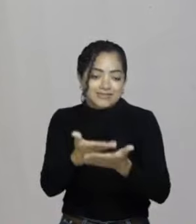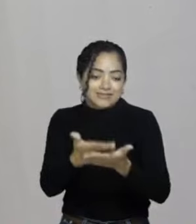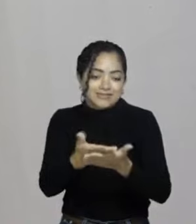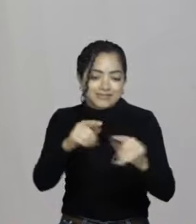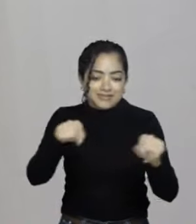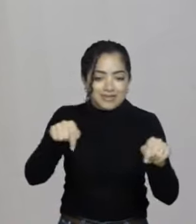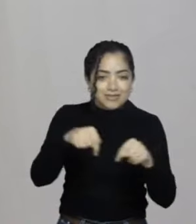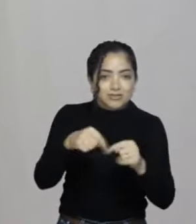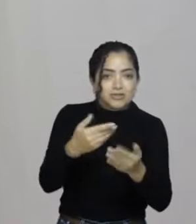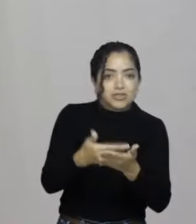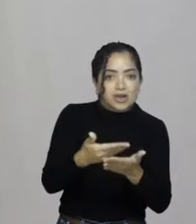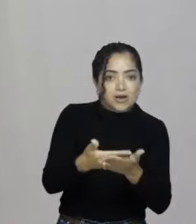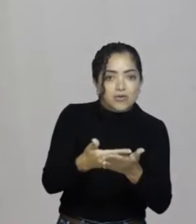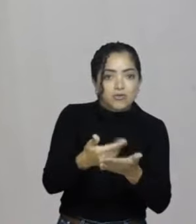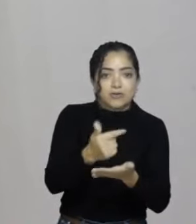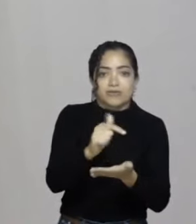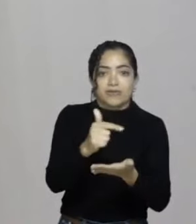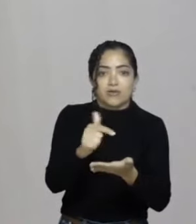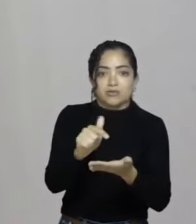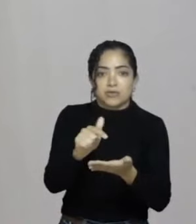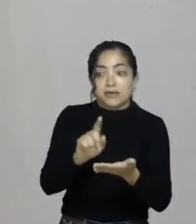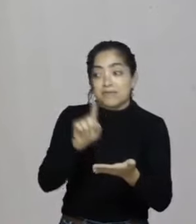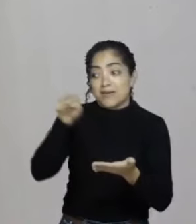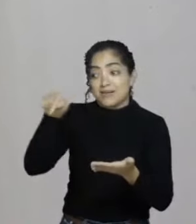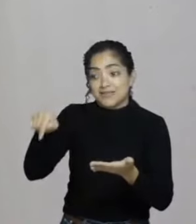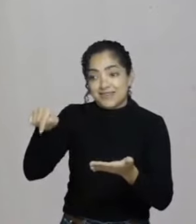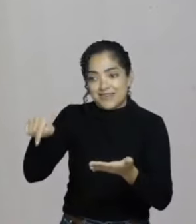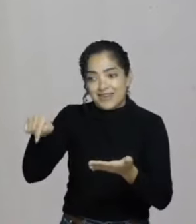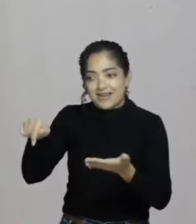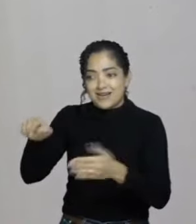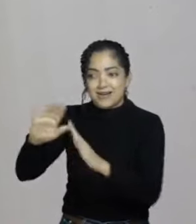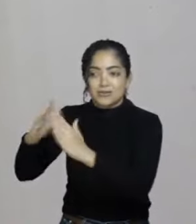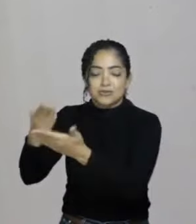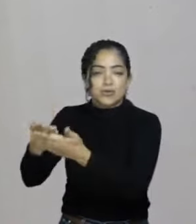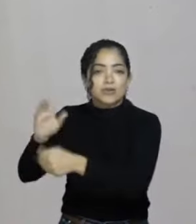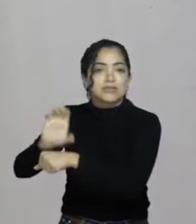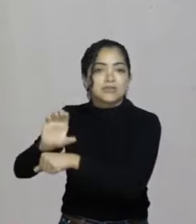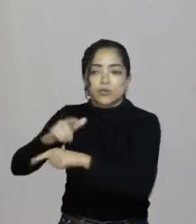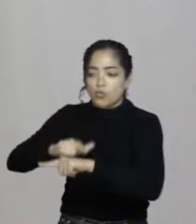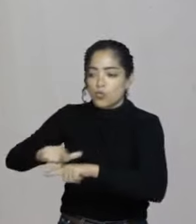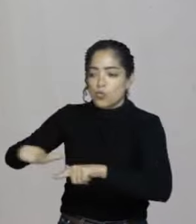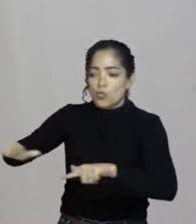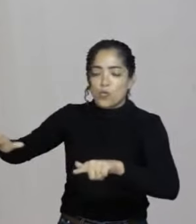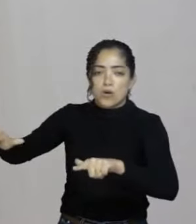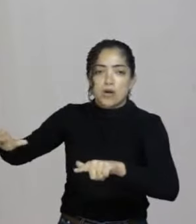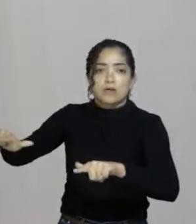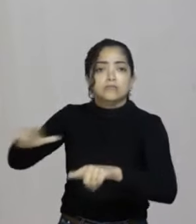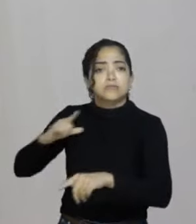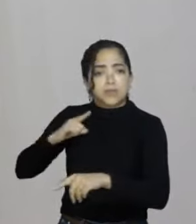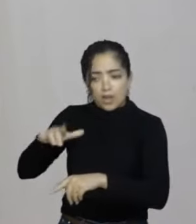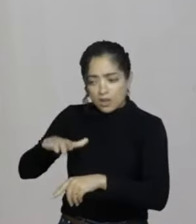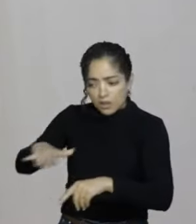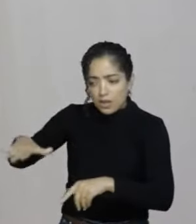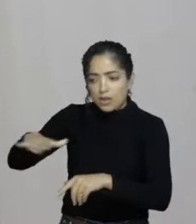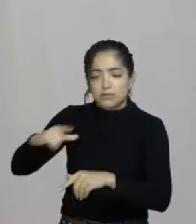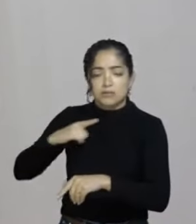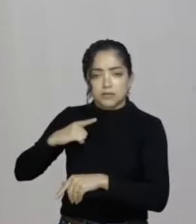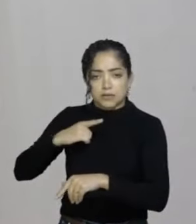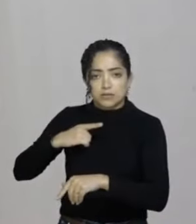contrapartida a cidade de Ilhota tem uma escola estadual vazia o espaço então o que que o governo vai fazer